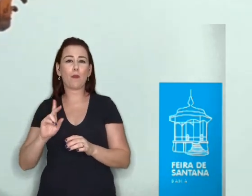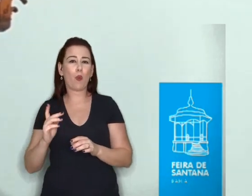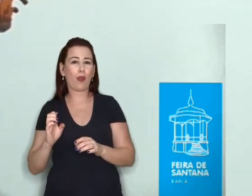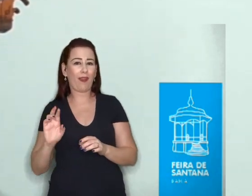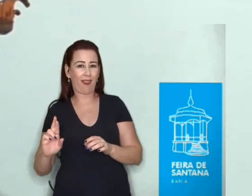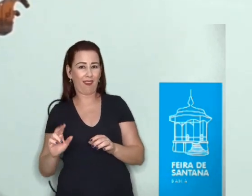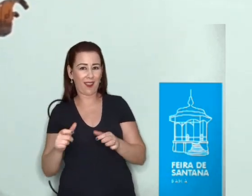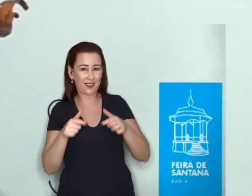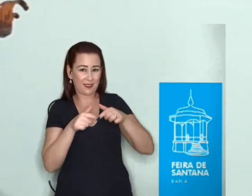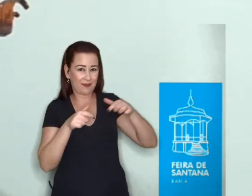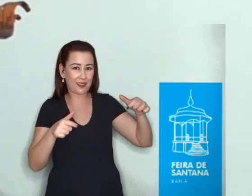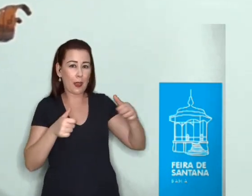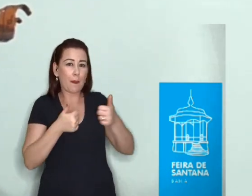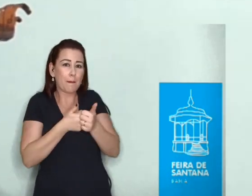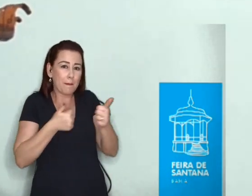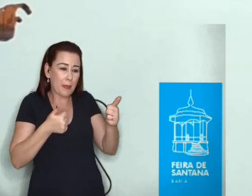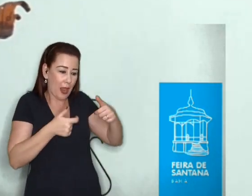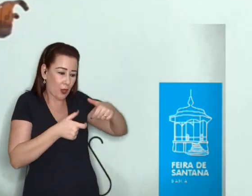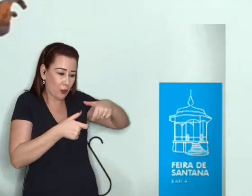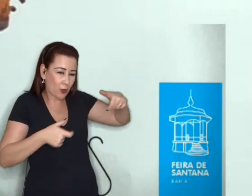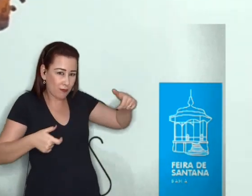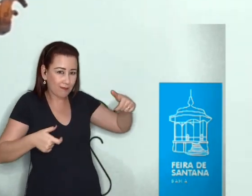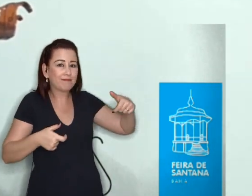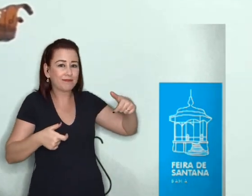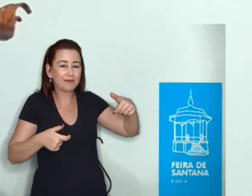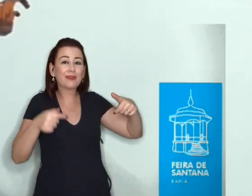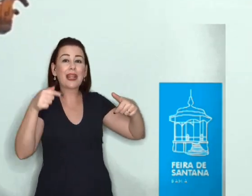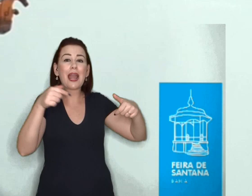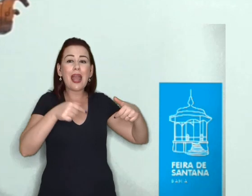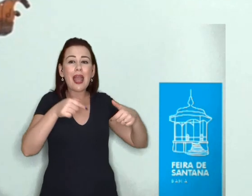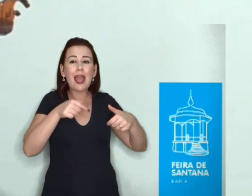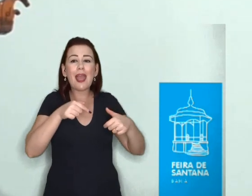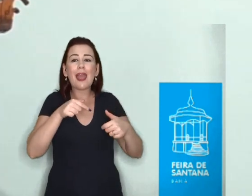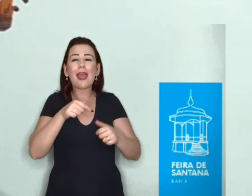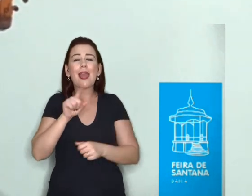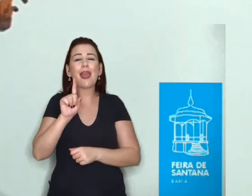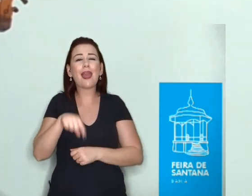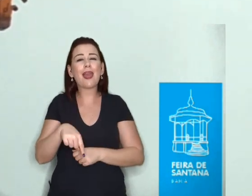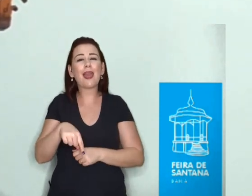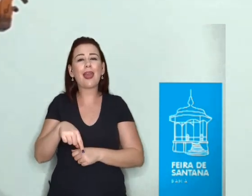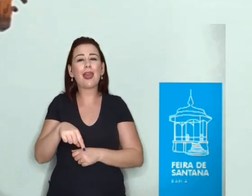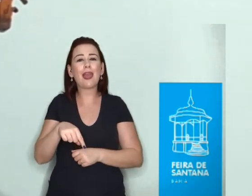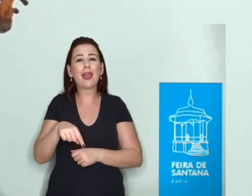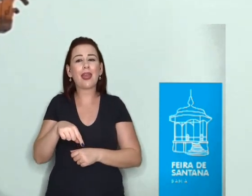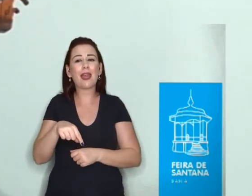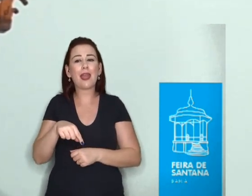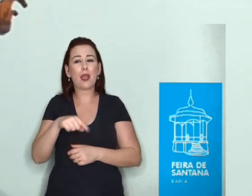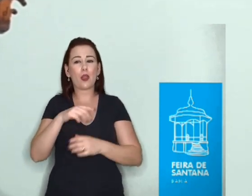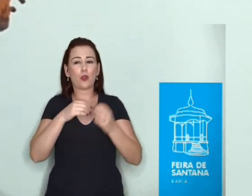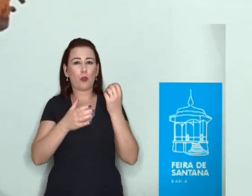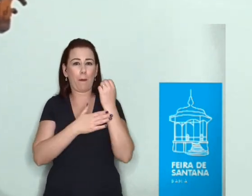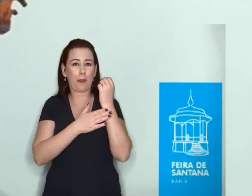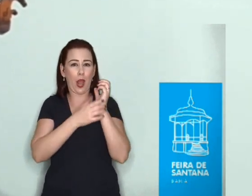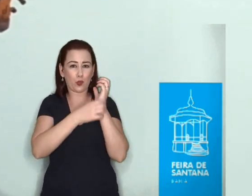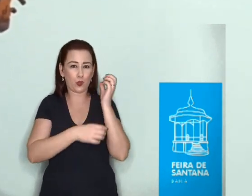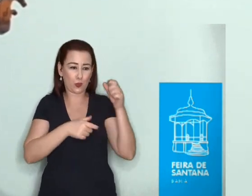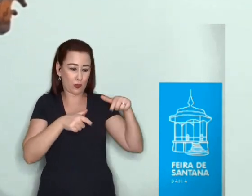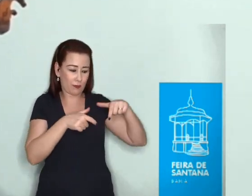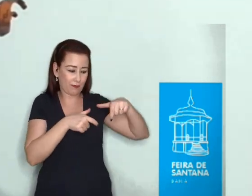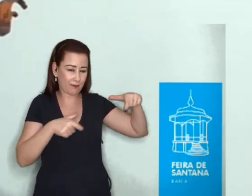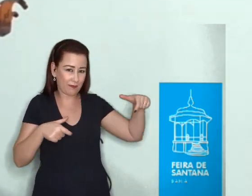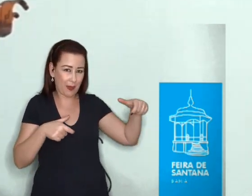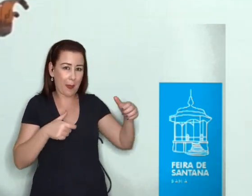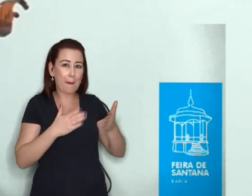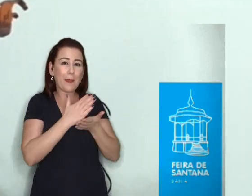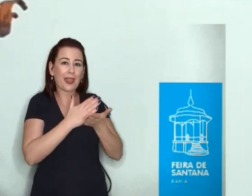Que normalmente é utilizado em guitarras próximo à ponte. Esse aqui é um mini humbucker de meio, né? De braço, meio